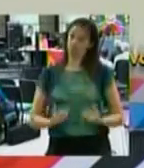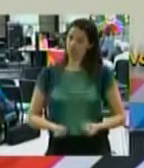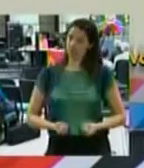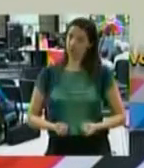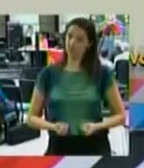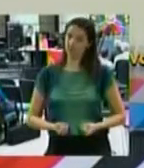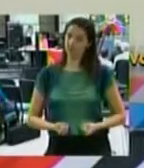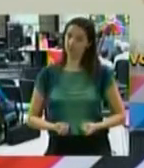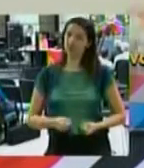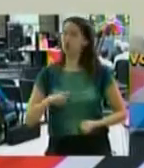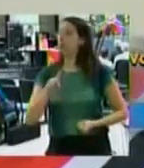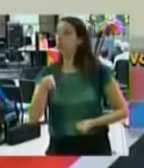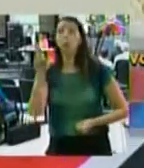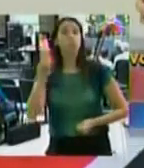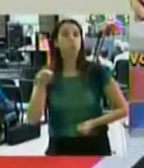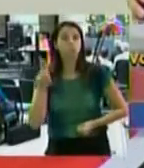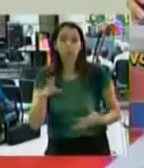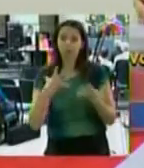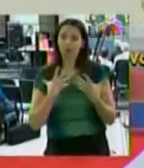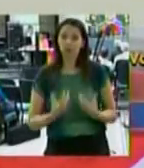que você não se fadigue,